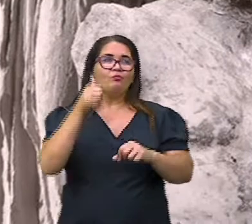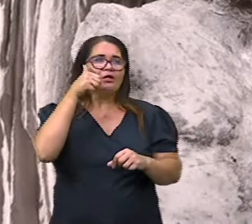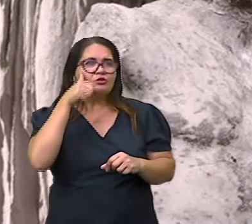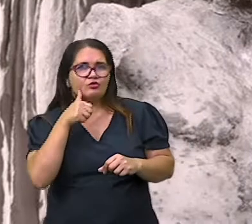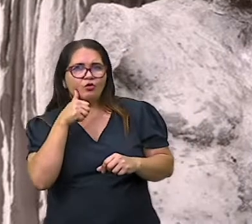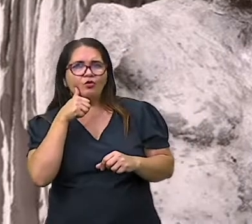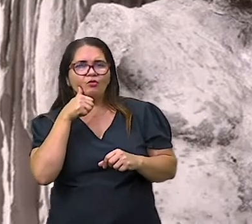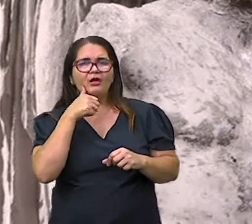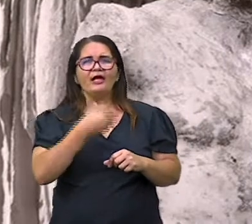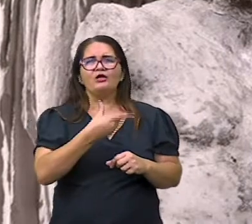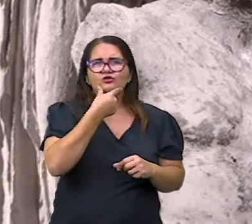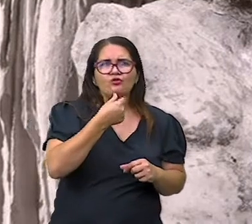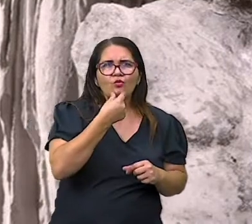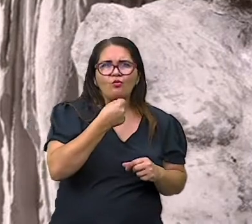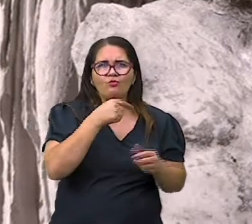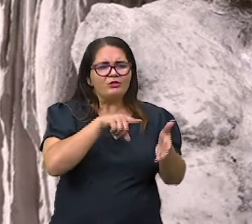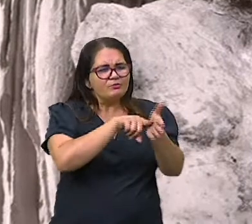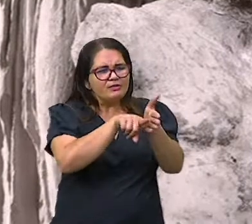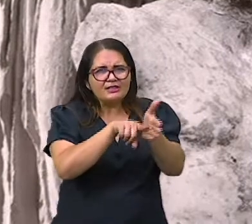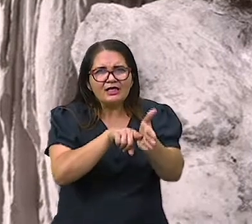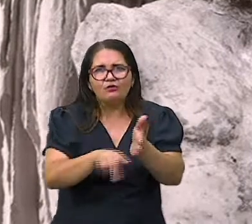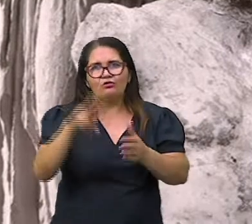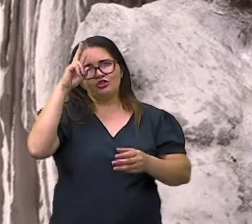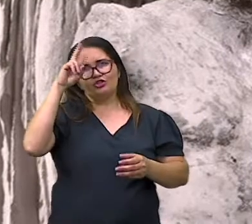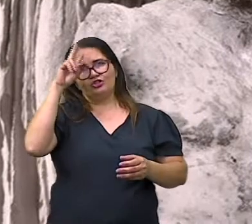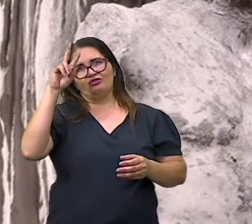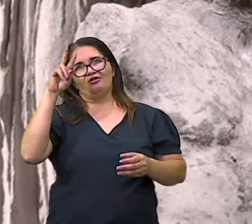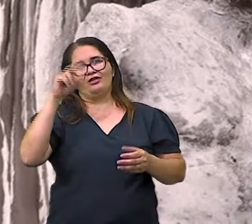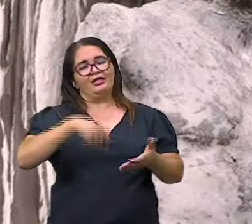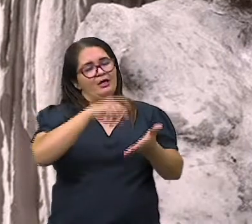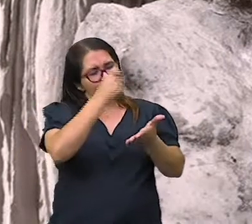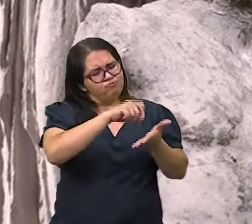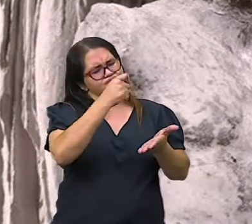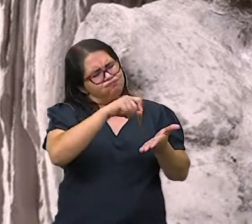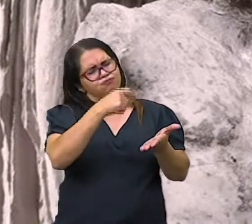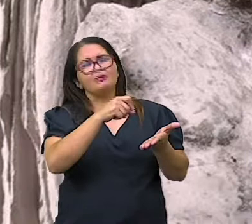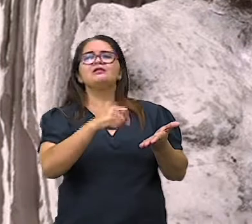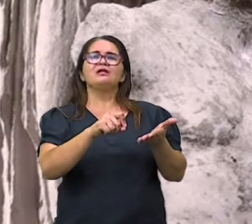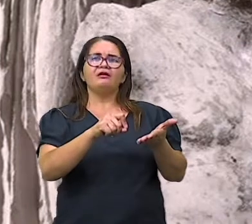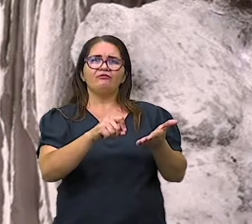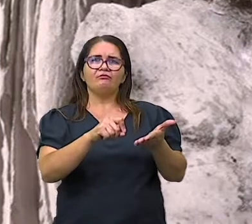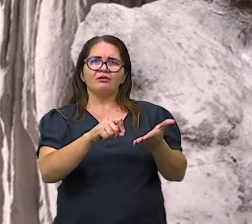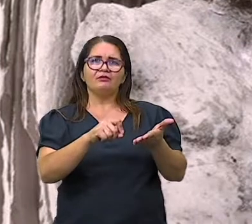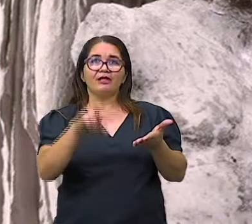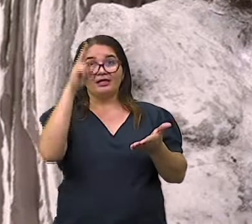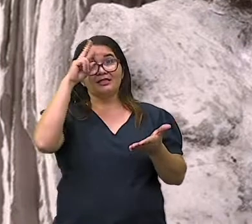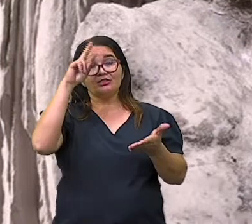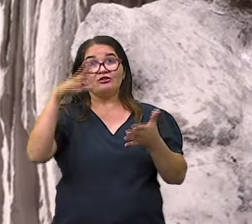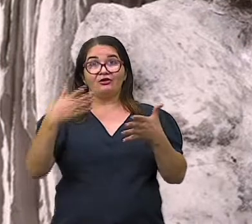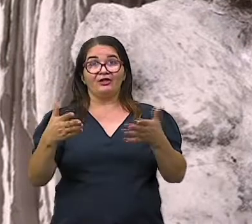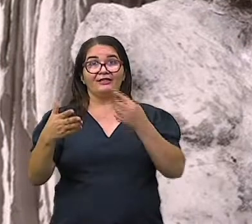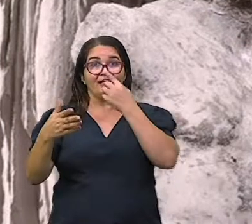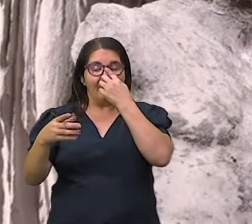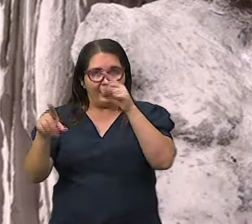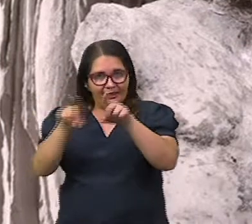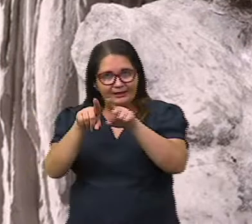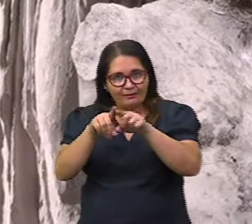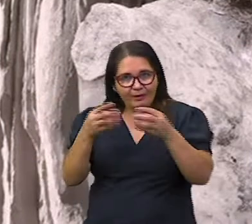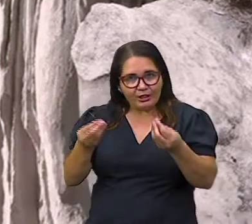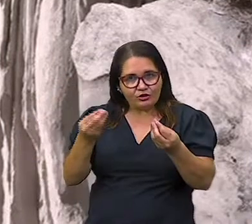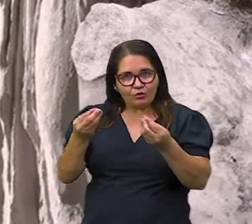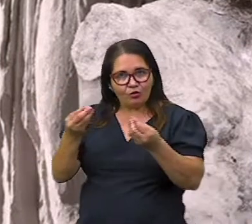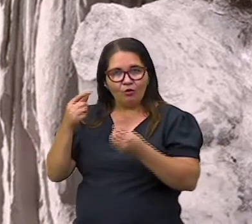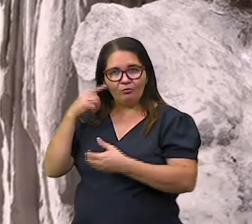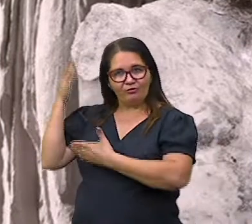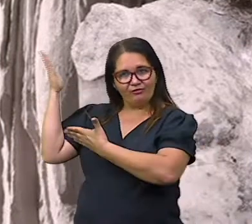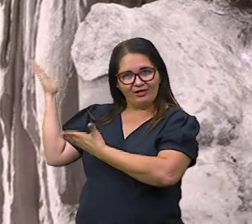do auge. Neste período, houve grande desenvolvimento das polis, destacando-se Atenas